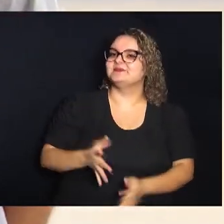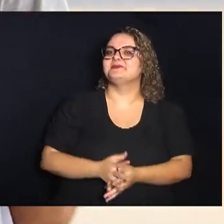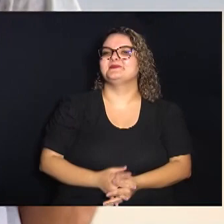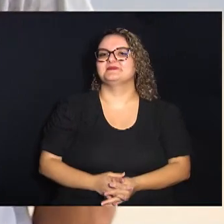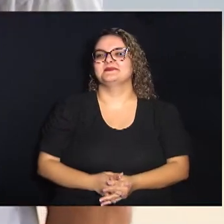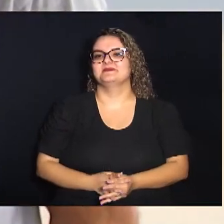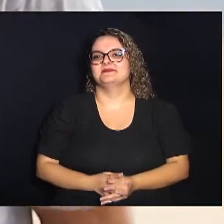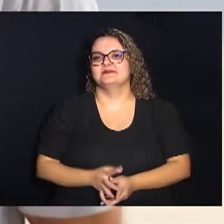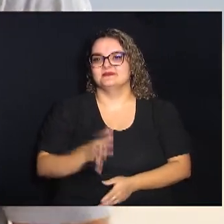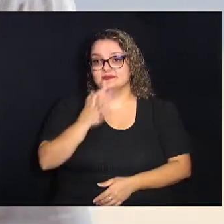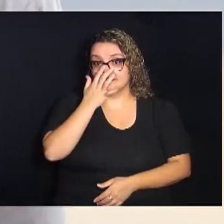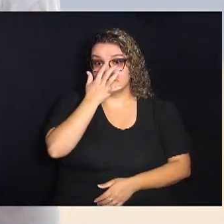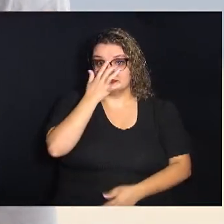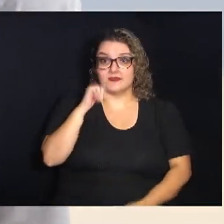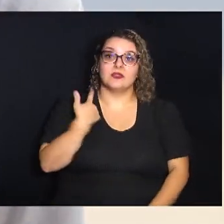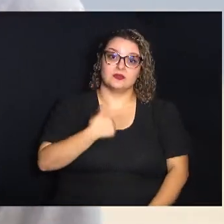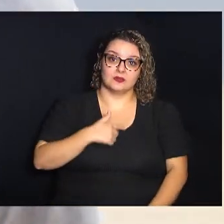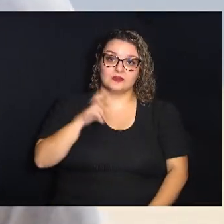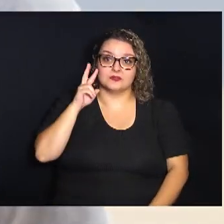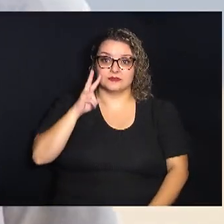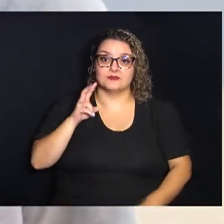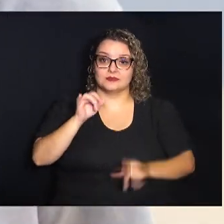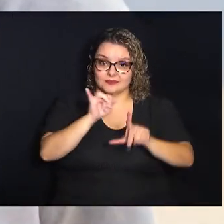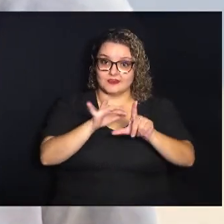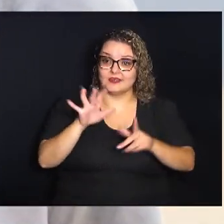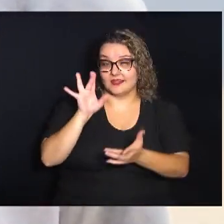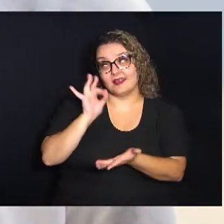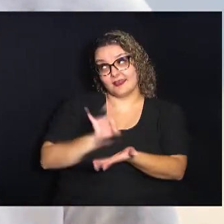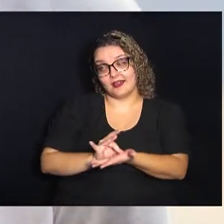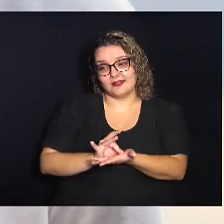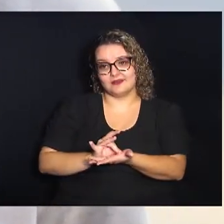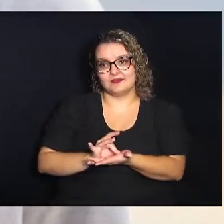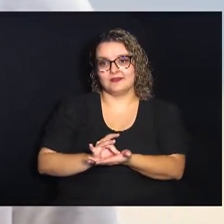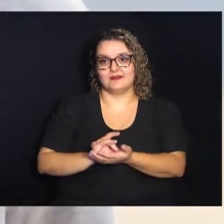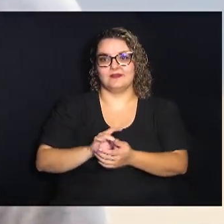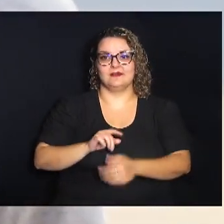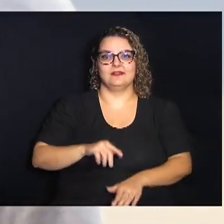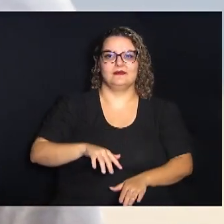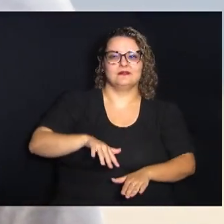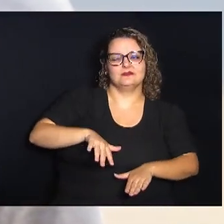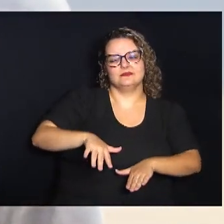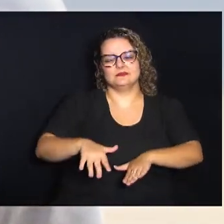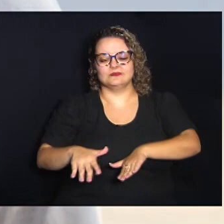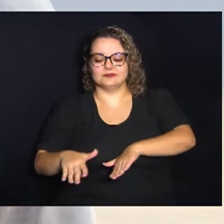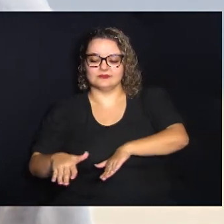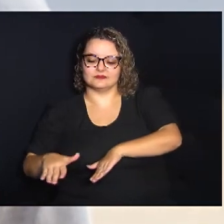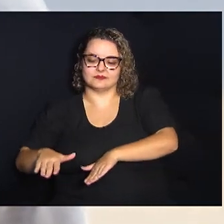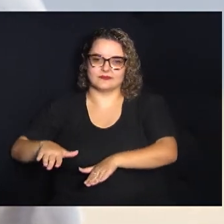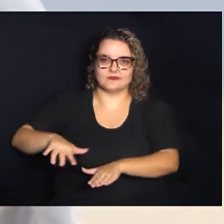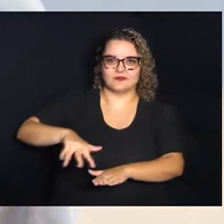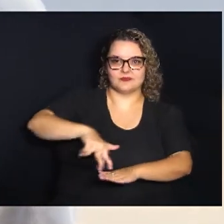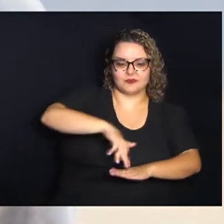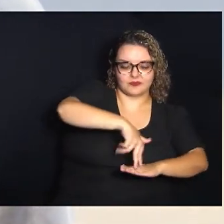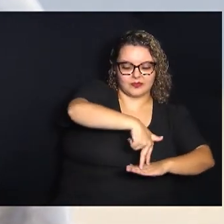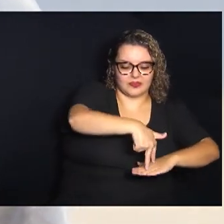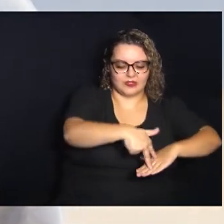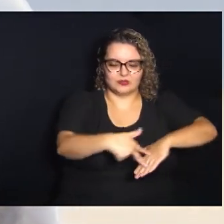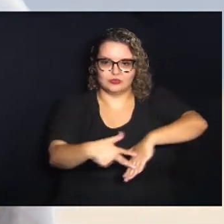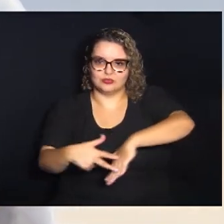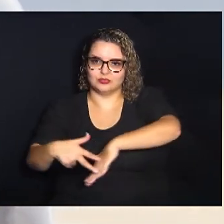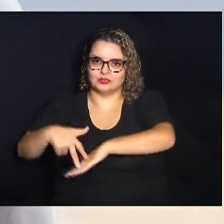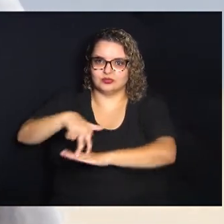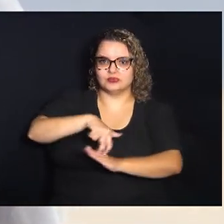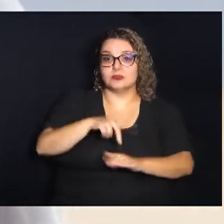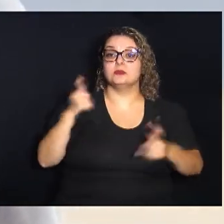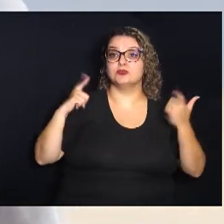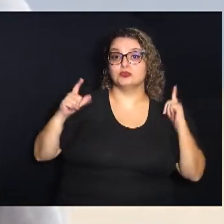pelo menos que a gente conseguiu imagens mesmo assim, né? O pessoal do surf ali e tal, transformando um pouco daquele lazer